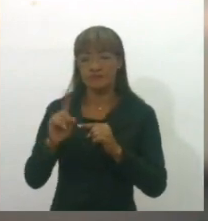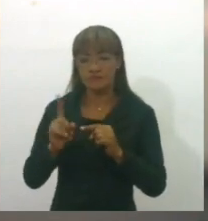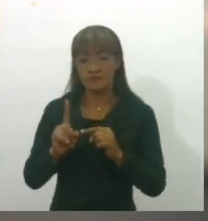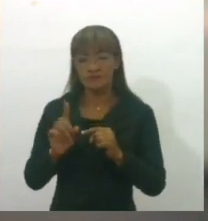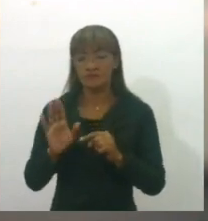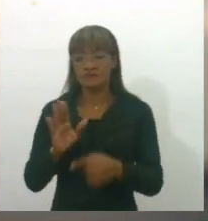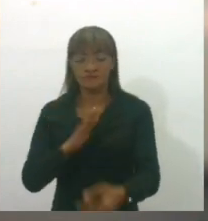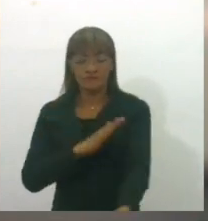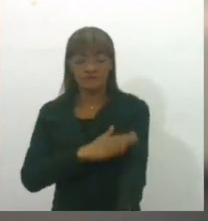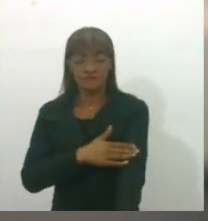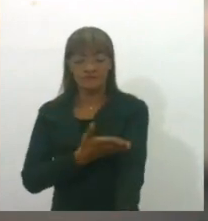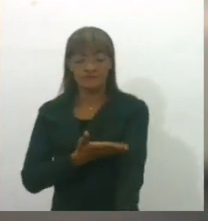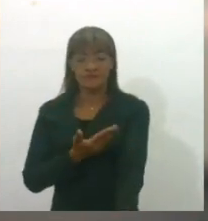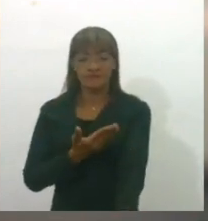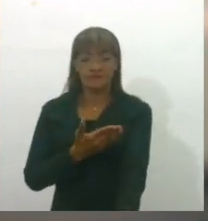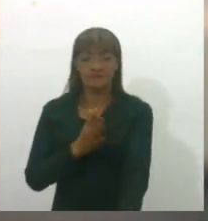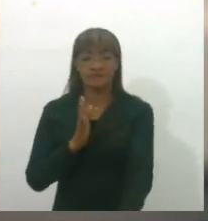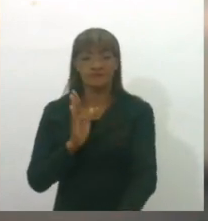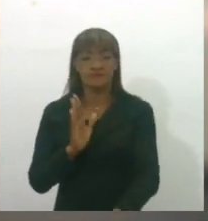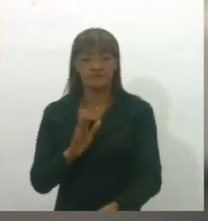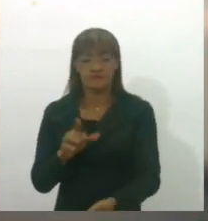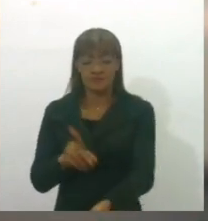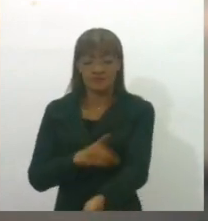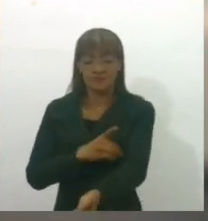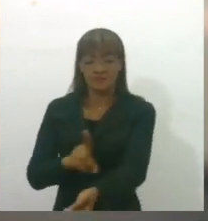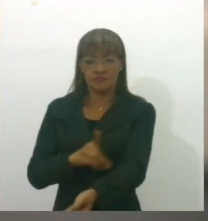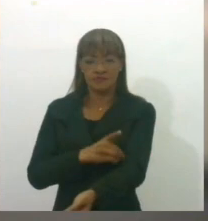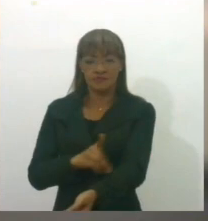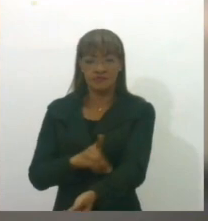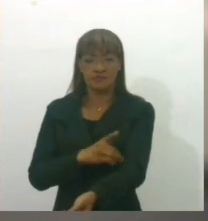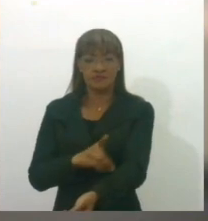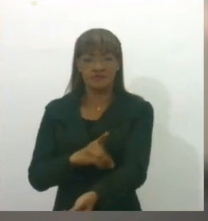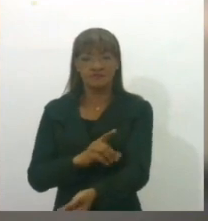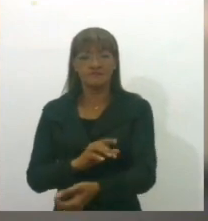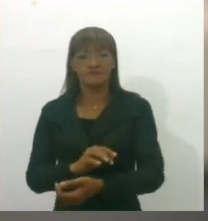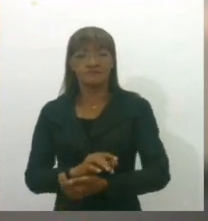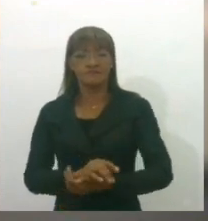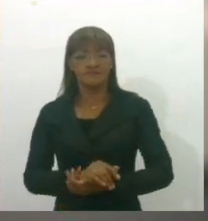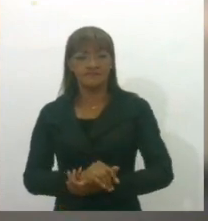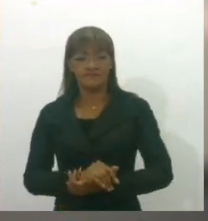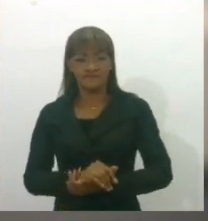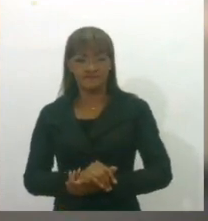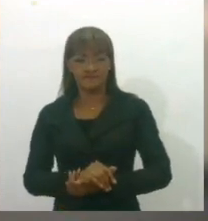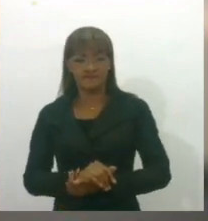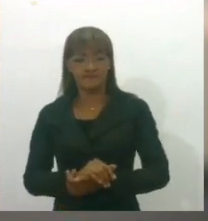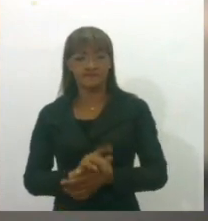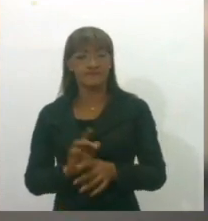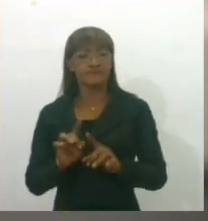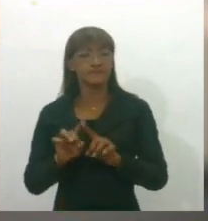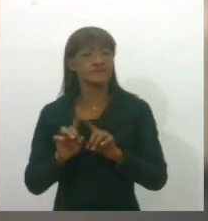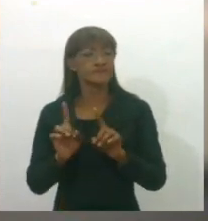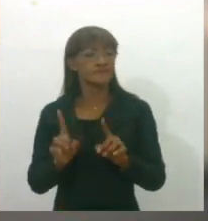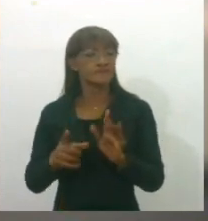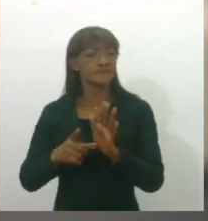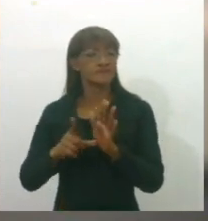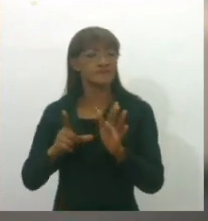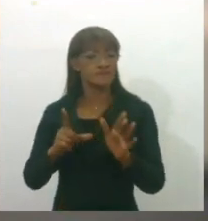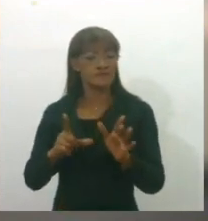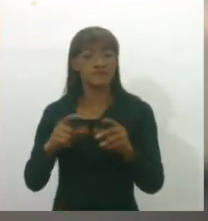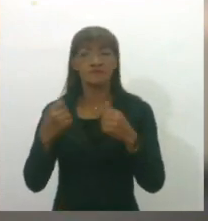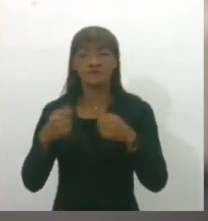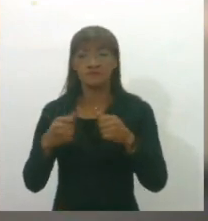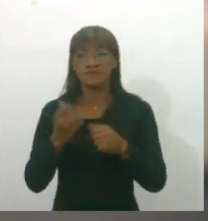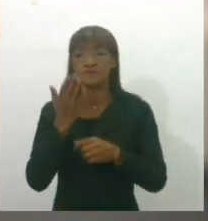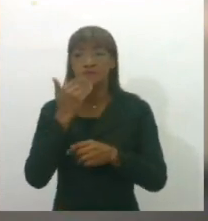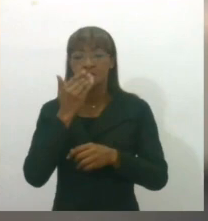controlado, diabético, da mesma forma. Então, não é uma contraindicação. Ele precisa estar bem alimentado, é um mito também que para